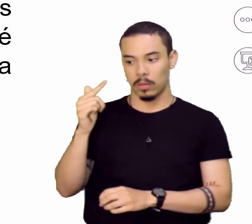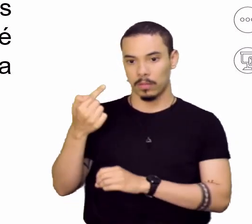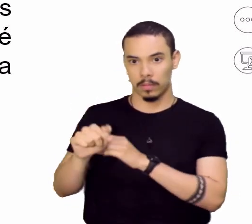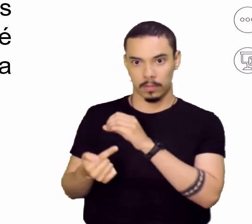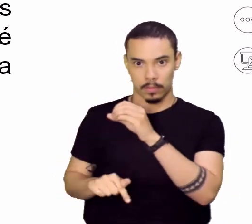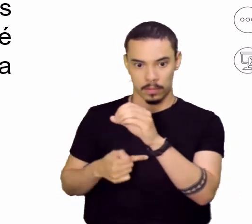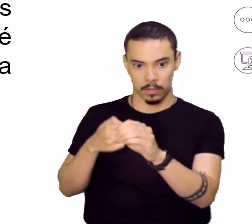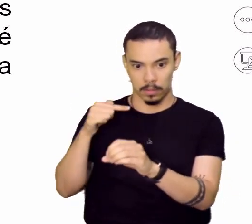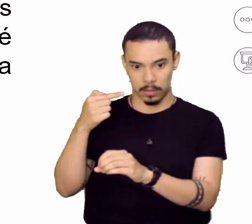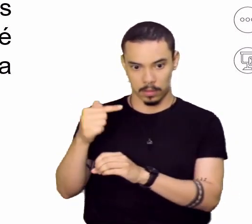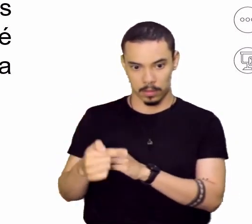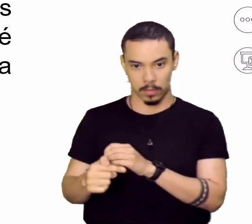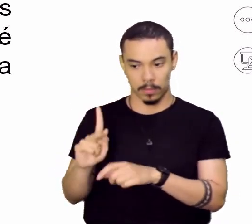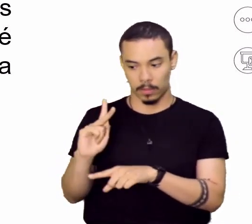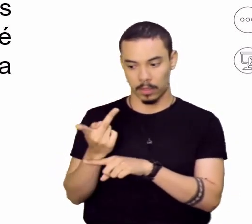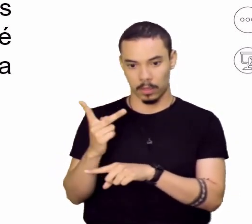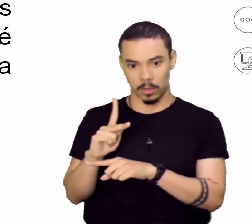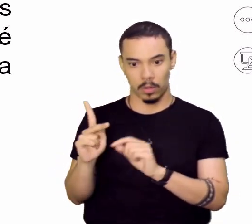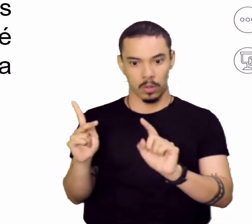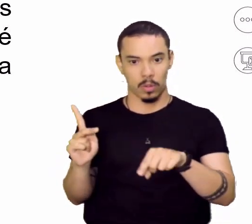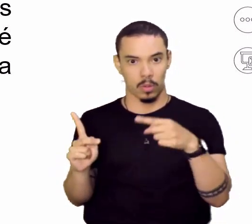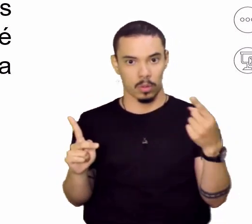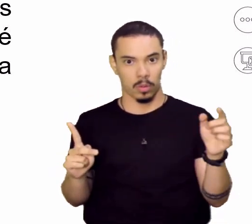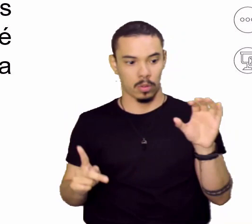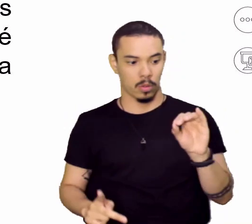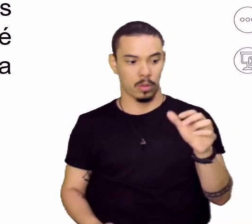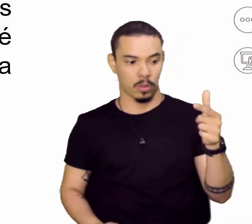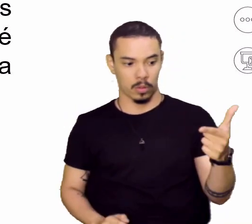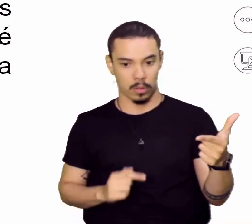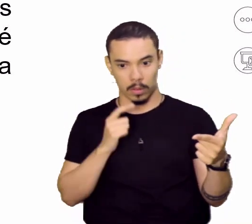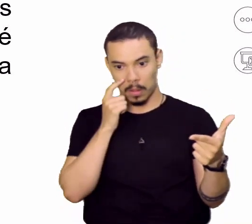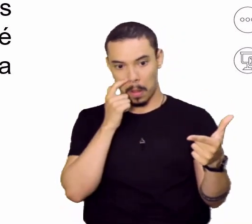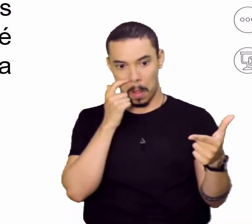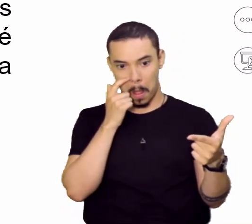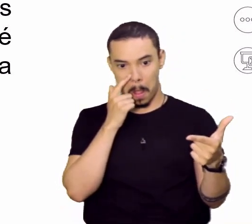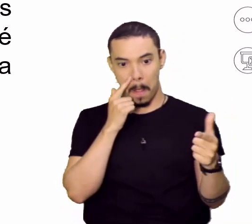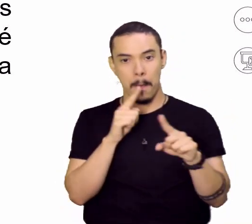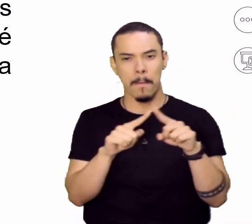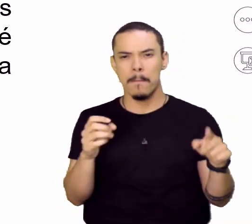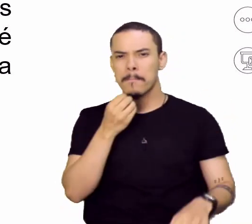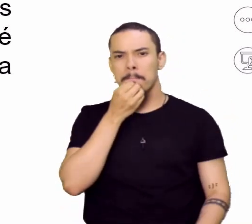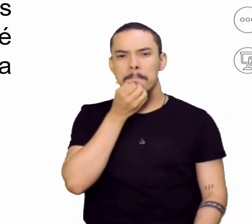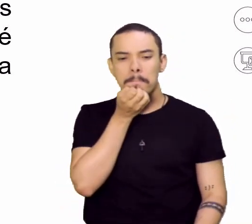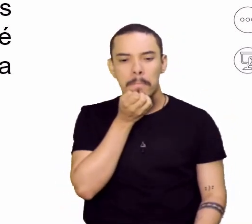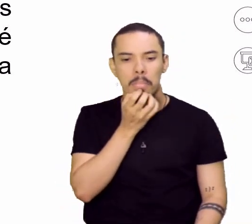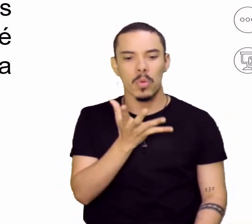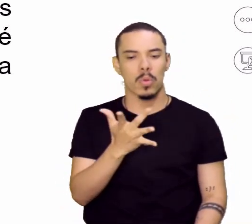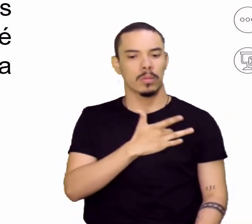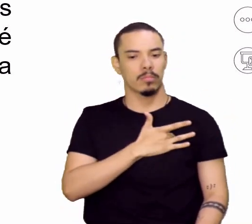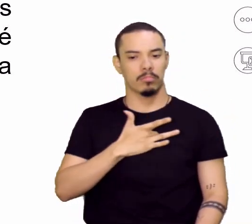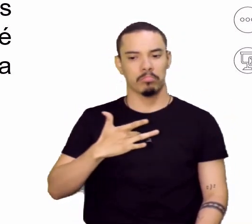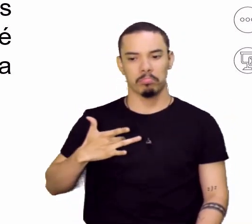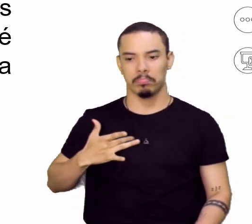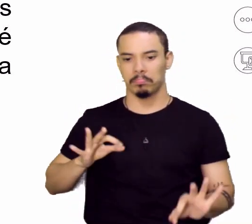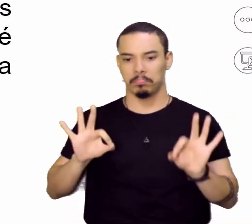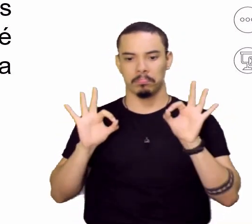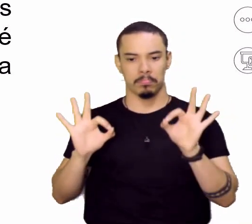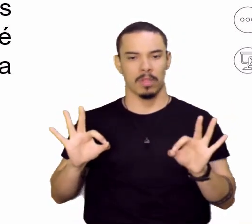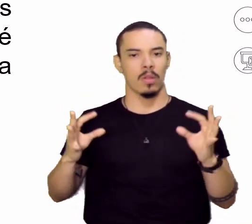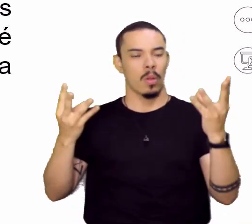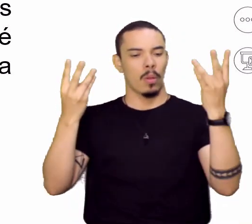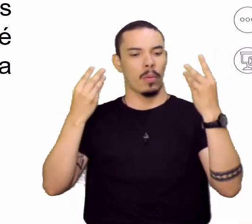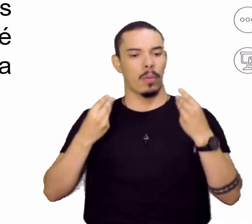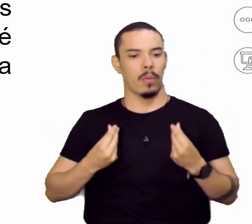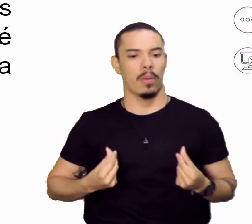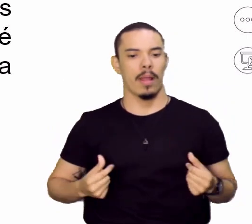de hidrogênio e um de oxigênio, a qual é tão boa para a nossa saúde, para refrescar,